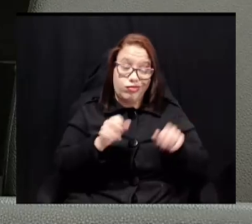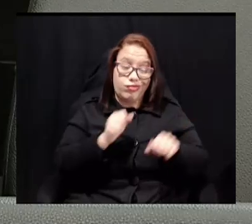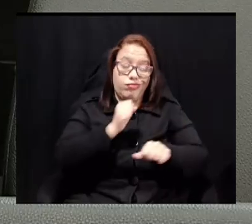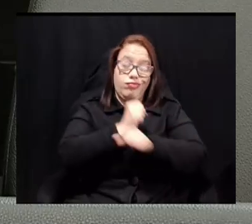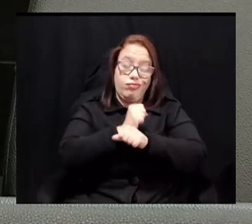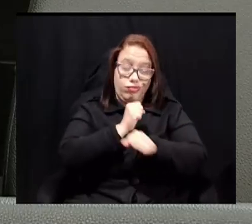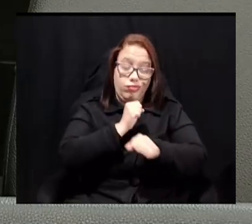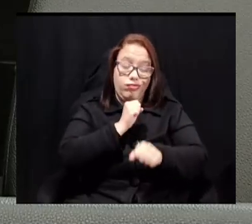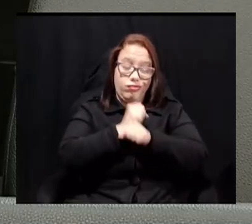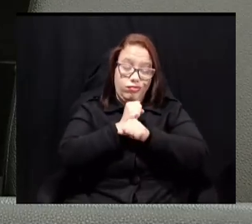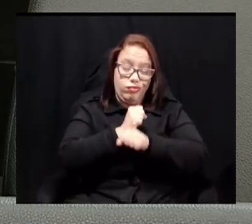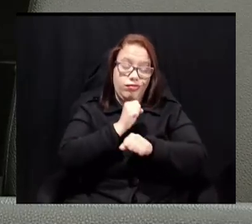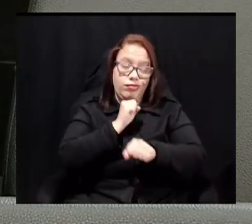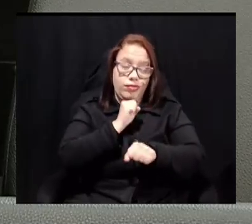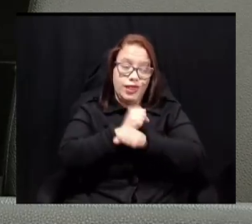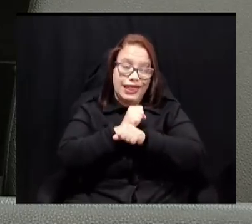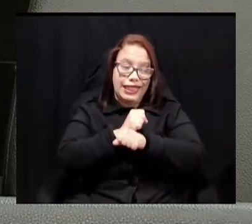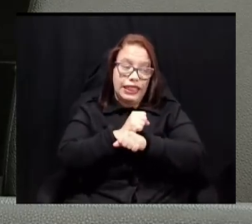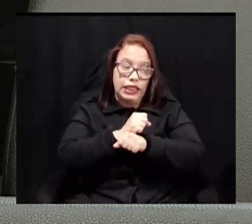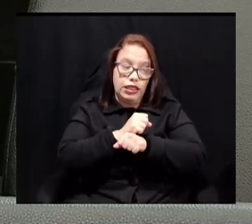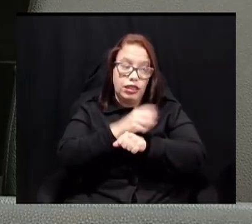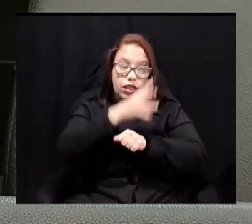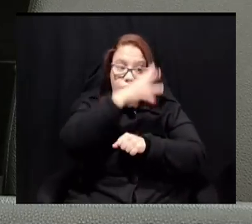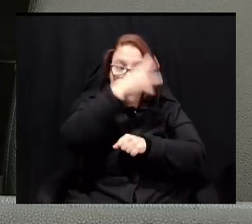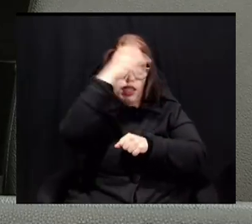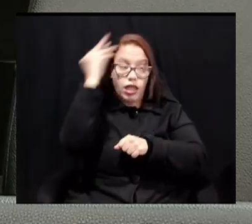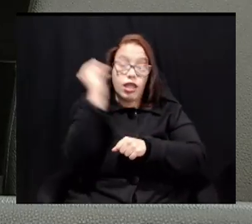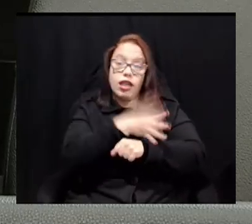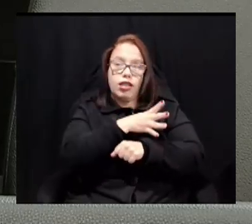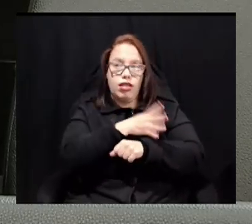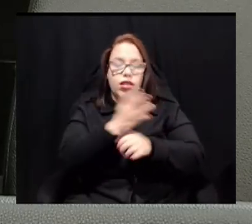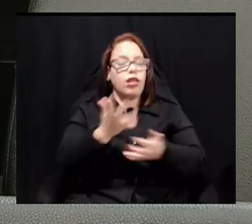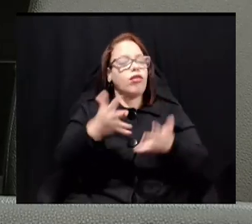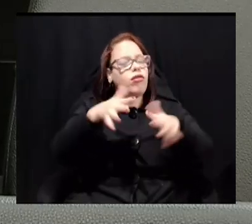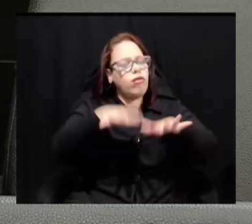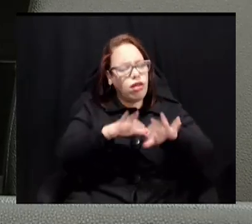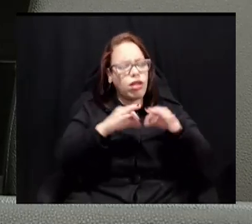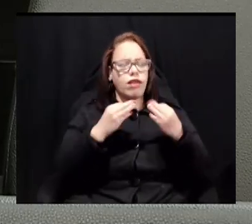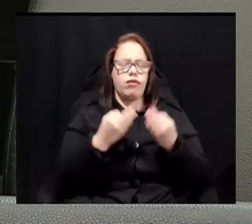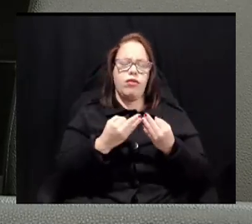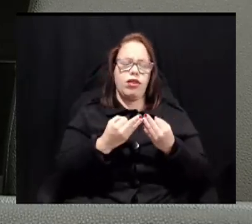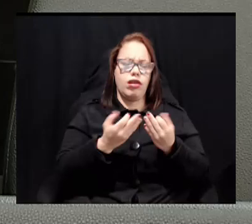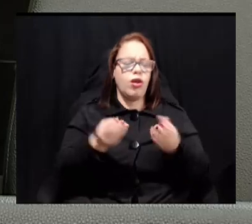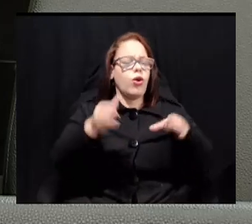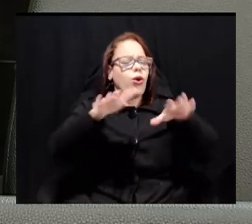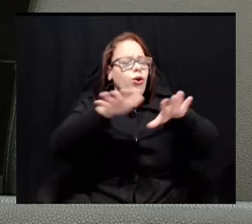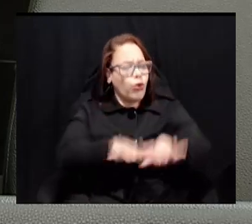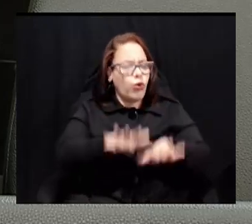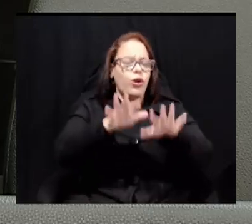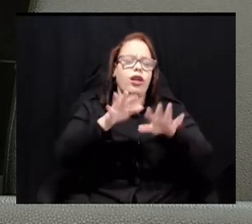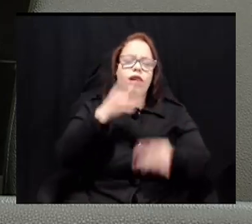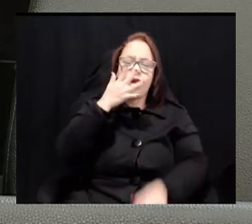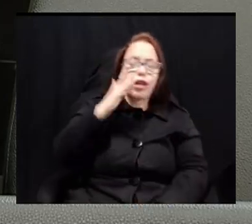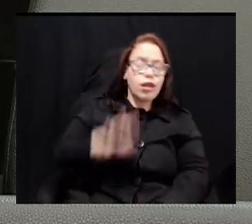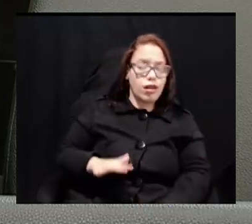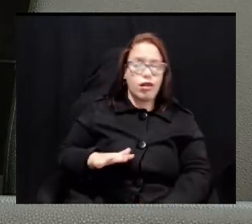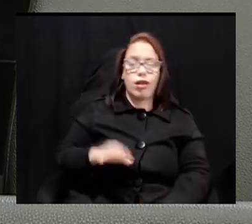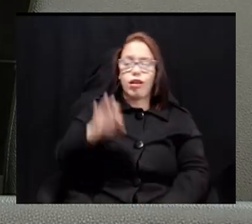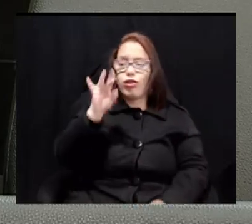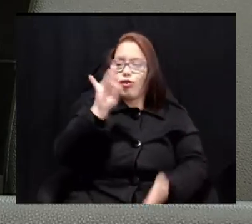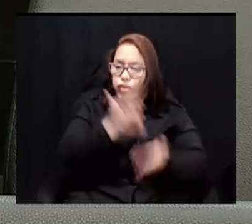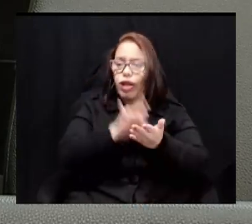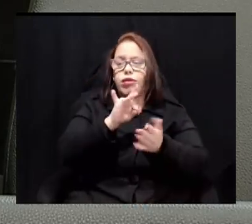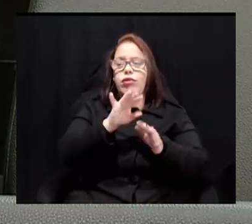no tempo e incluir essas famílias, incluir essas crianças realmente, literalmente, na sociedade. A